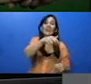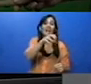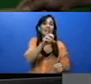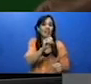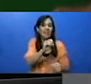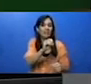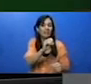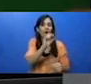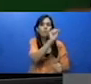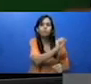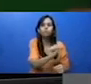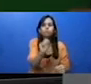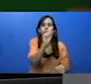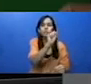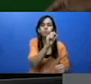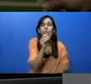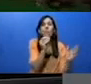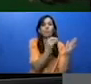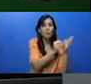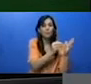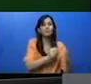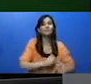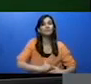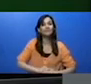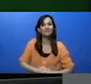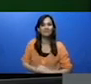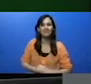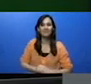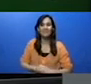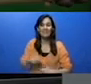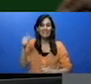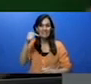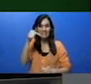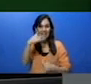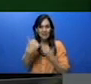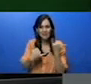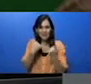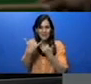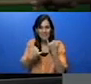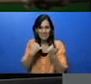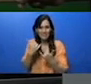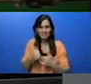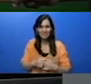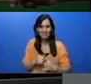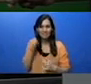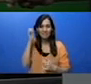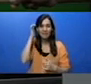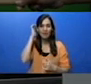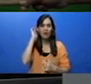Então, Daniel marca mais um ponto. Sétima jogada. Olha lá.